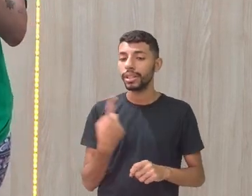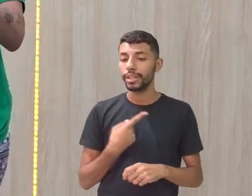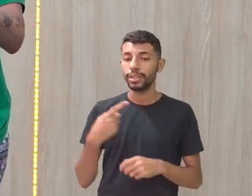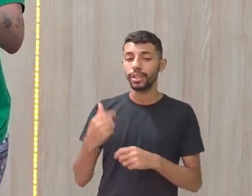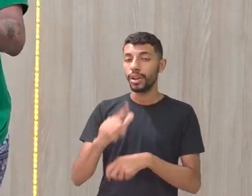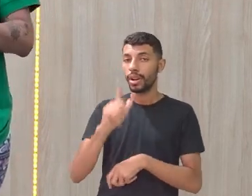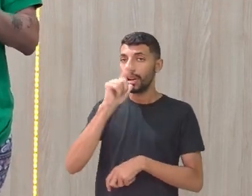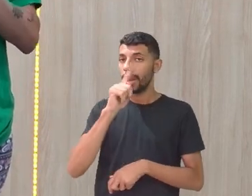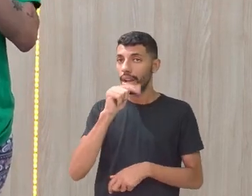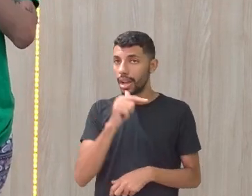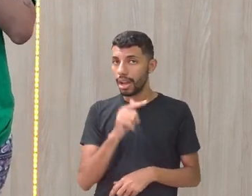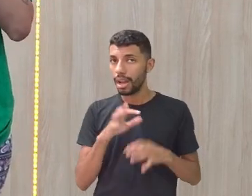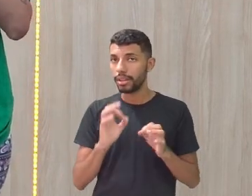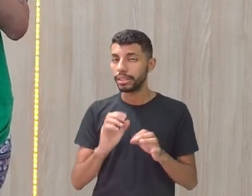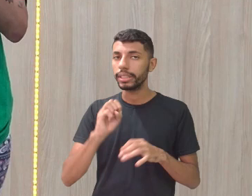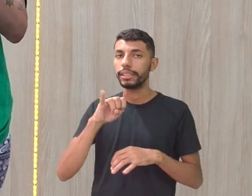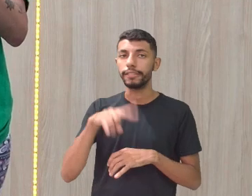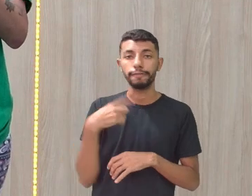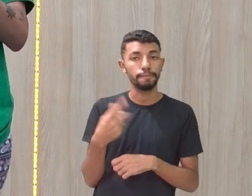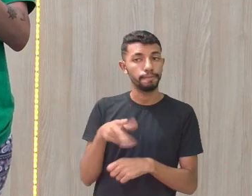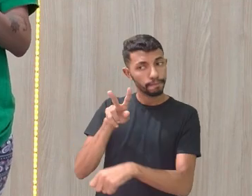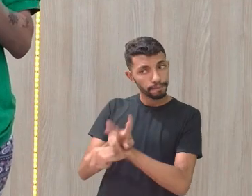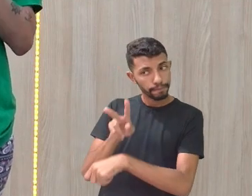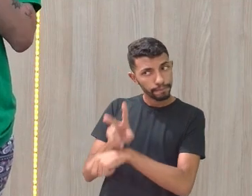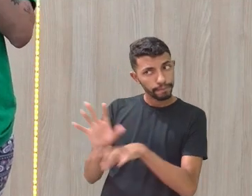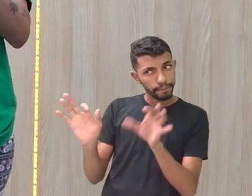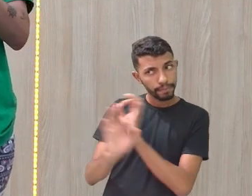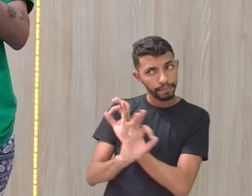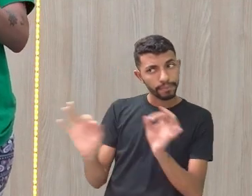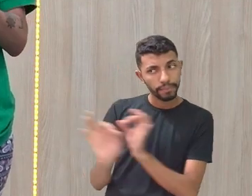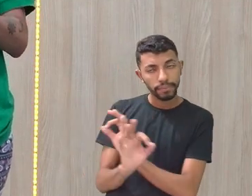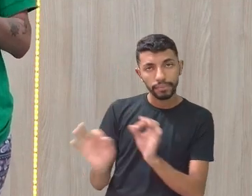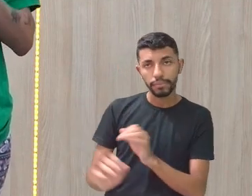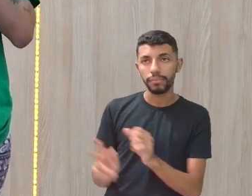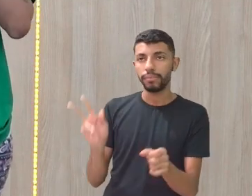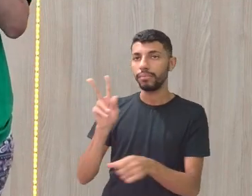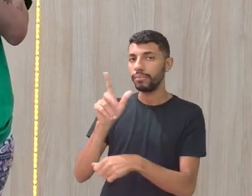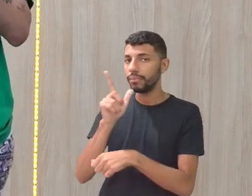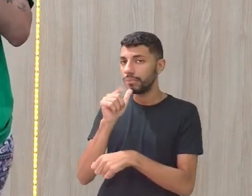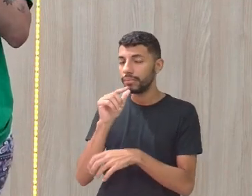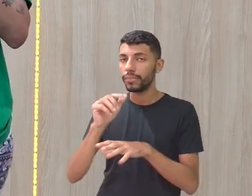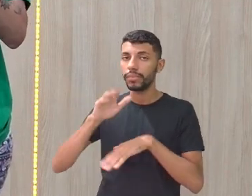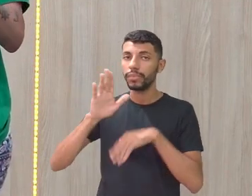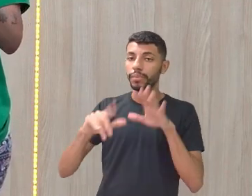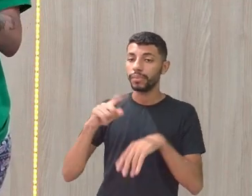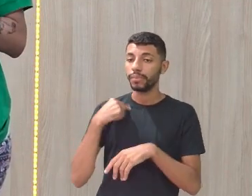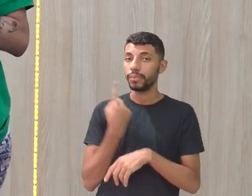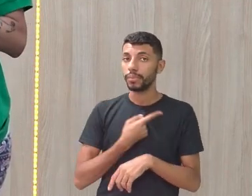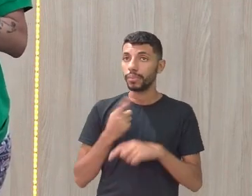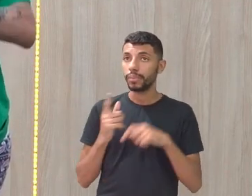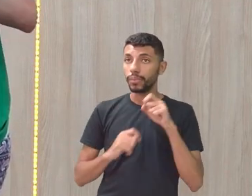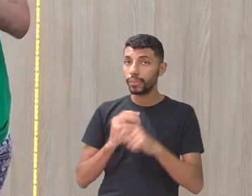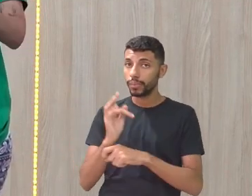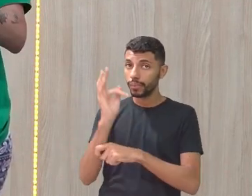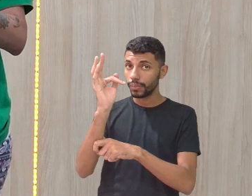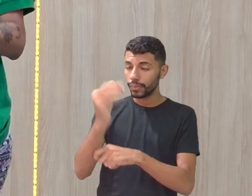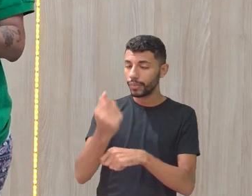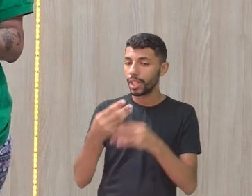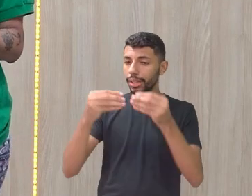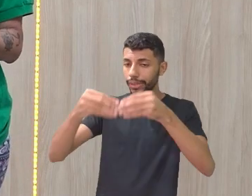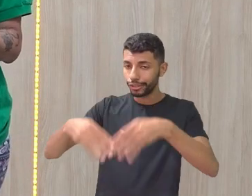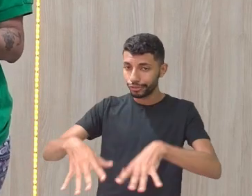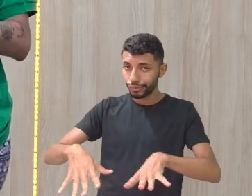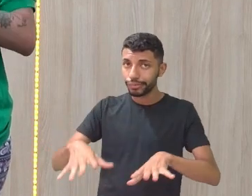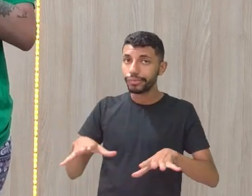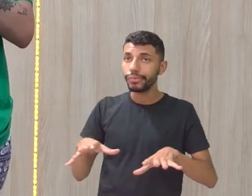recursos hídricos. Se a gente não cuida ali, né, daquela água, a gente vai acabar, né,